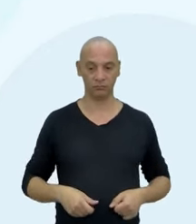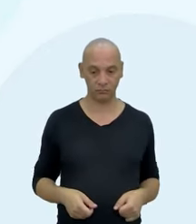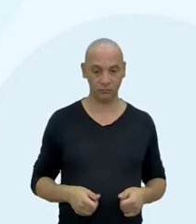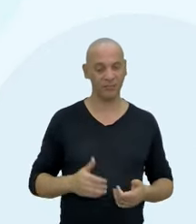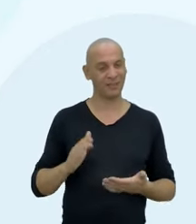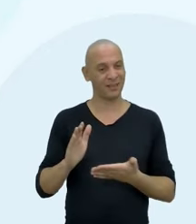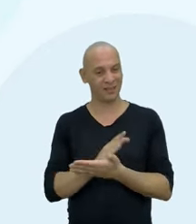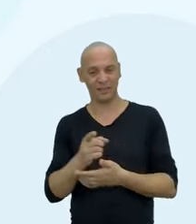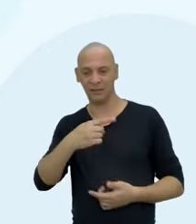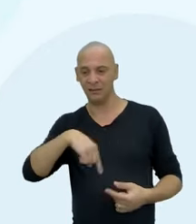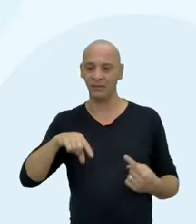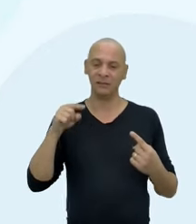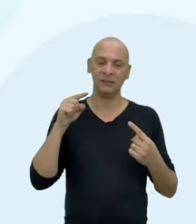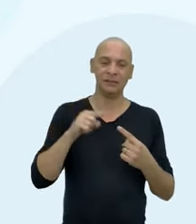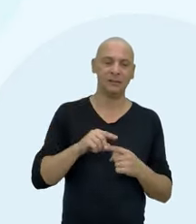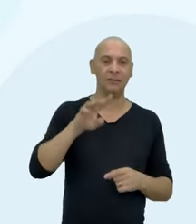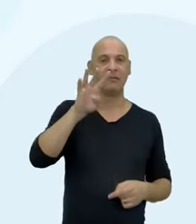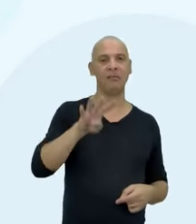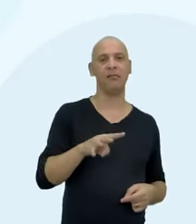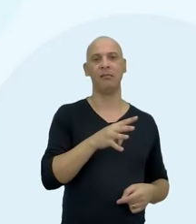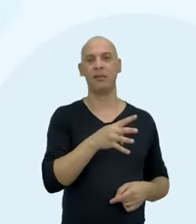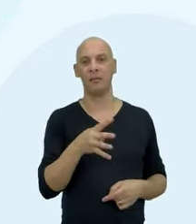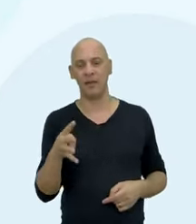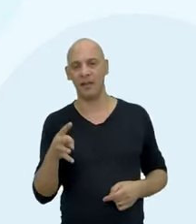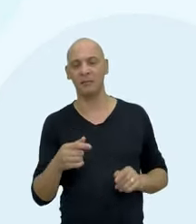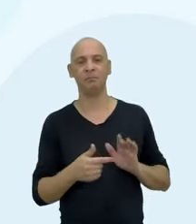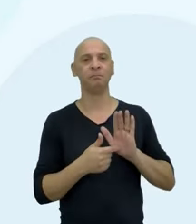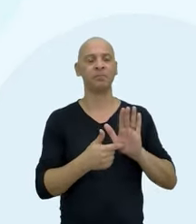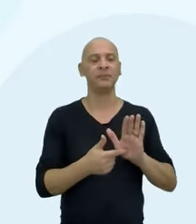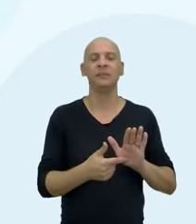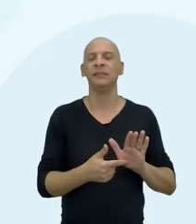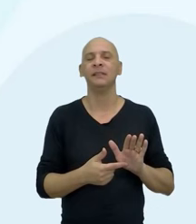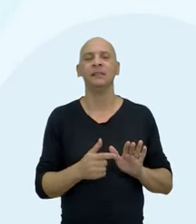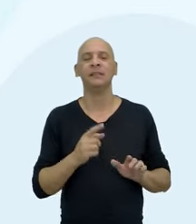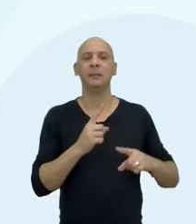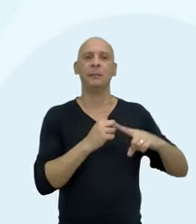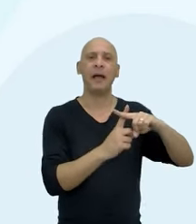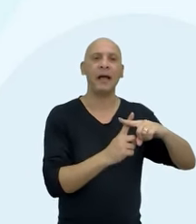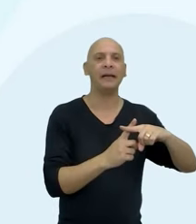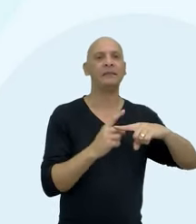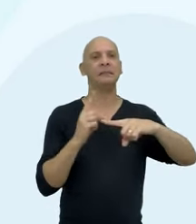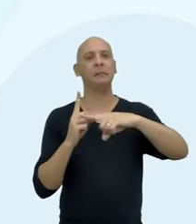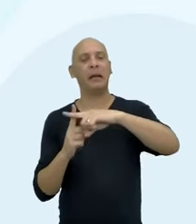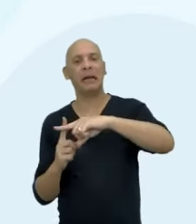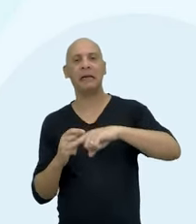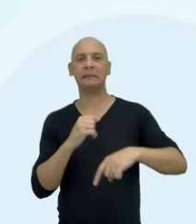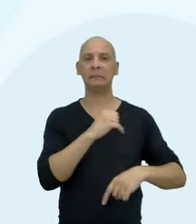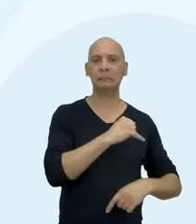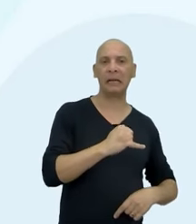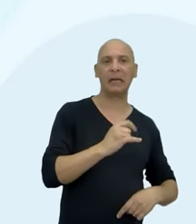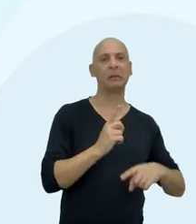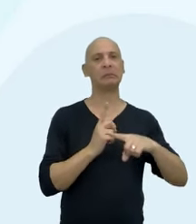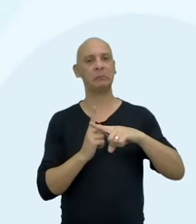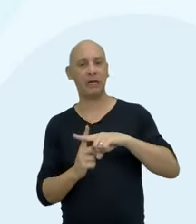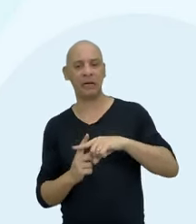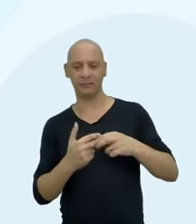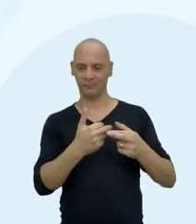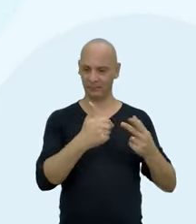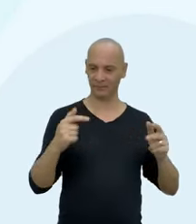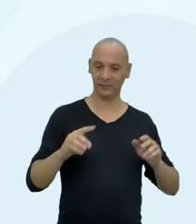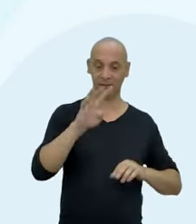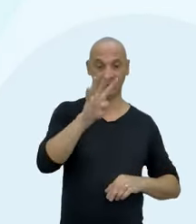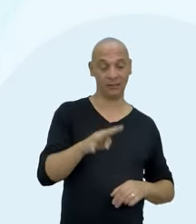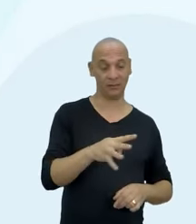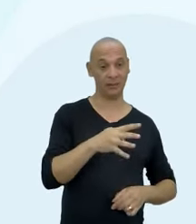muitas vezes nós trabalhamos a tabela dos sinais esse estudantes não sabem de onde surgiram aqueles mais tá gente essa